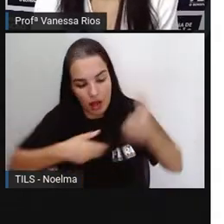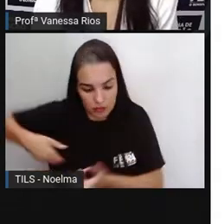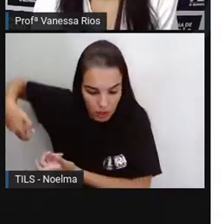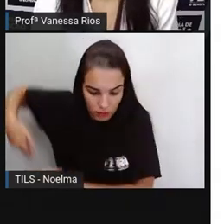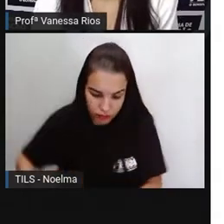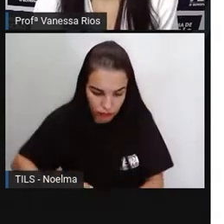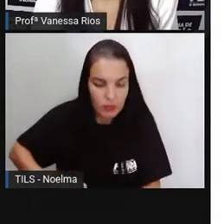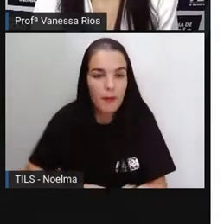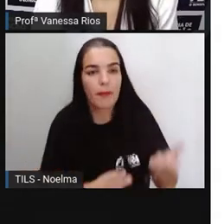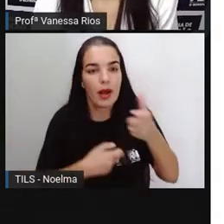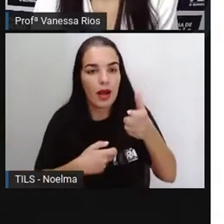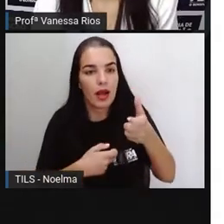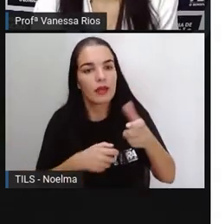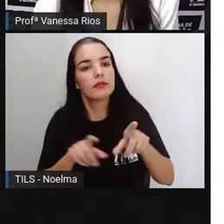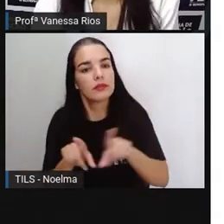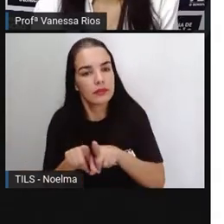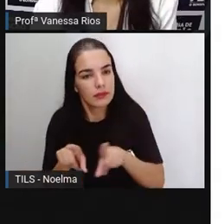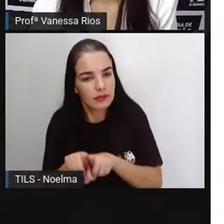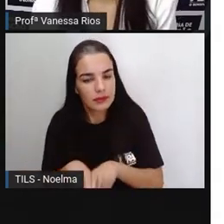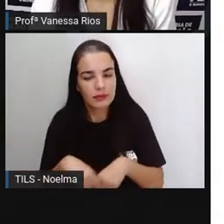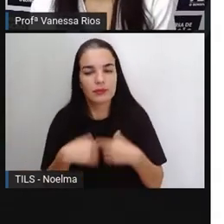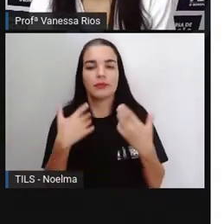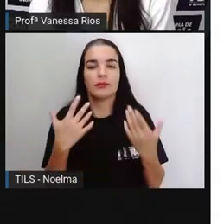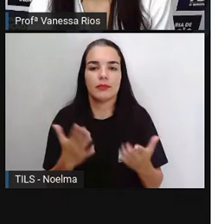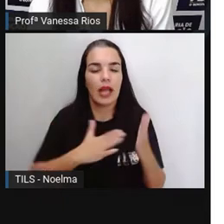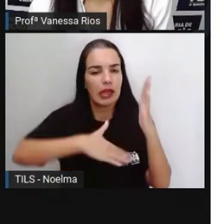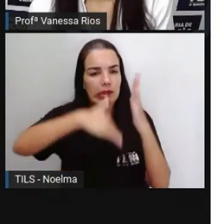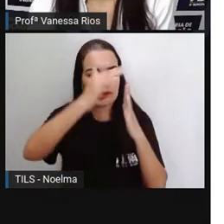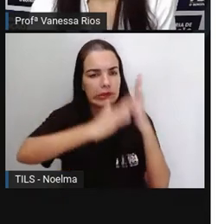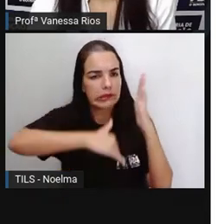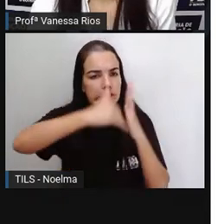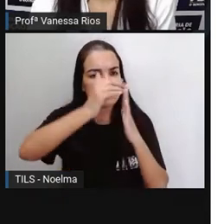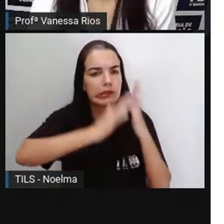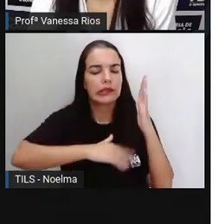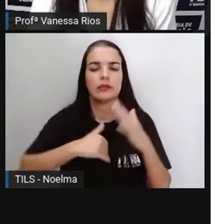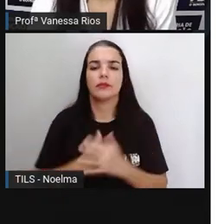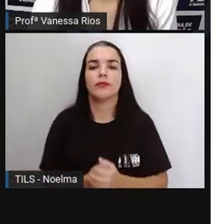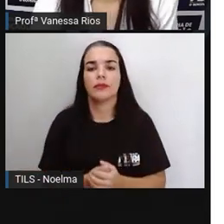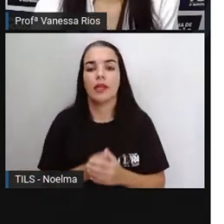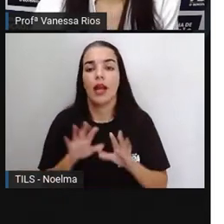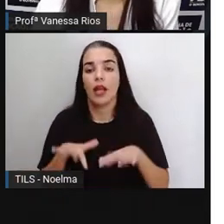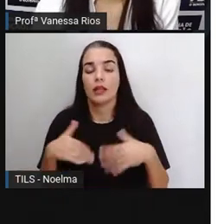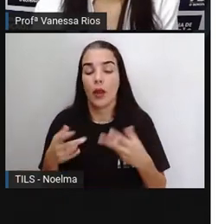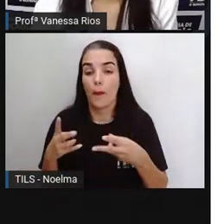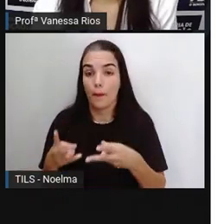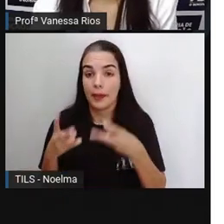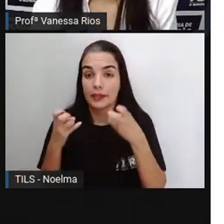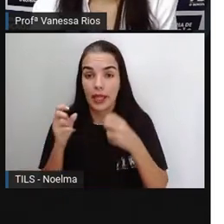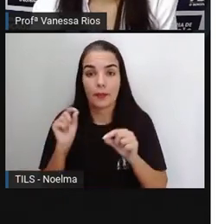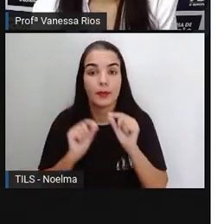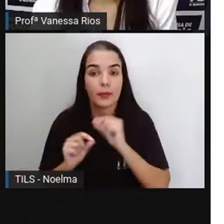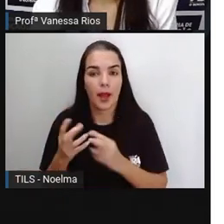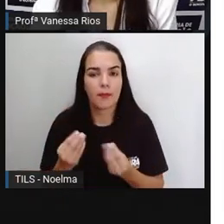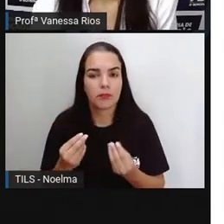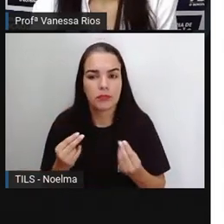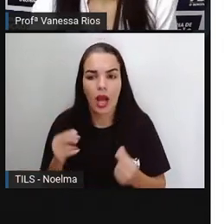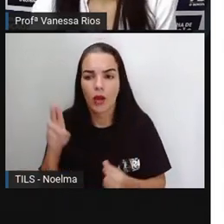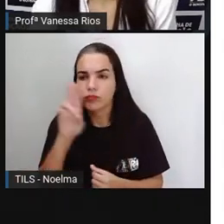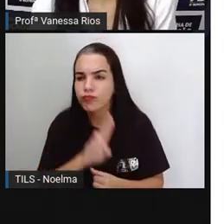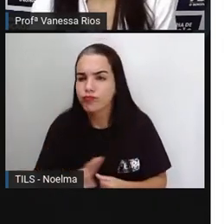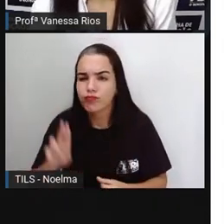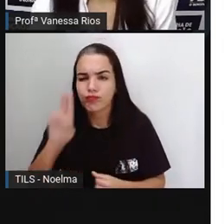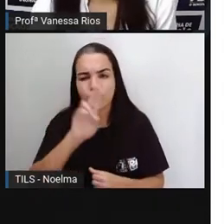ali o cimento, para aplicar na parede, as tintas. Então, a gente percebe uma utilidade muito grande,